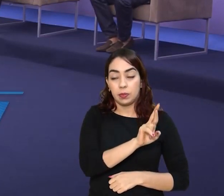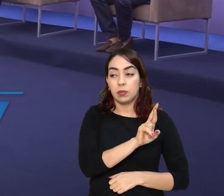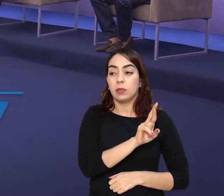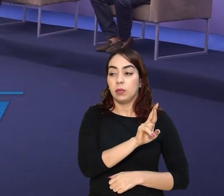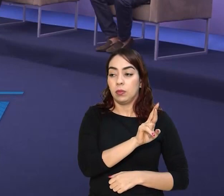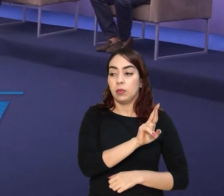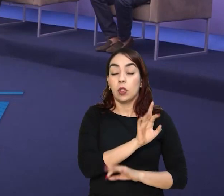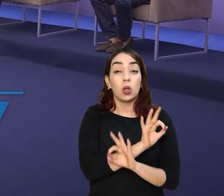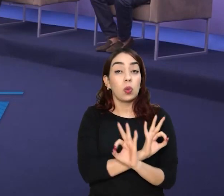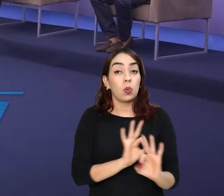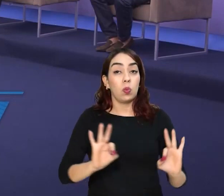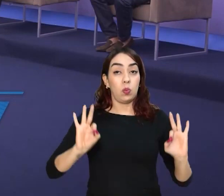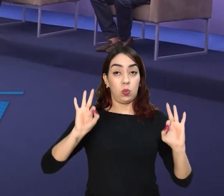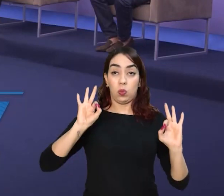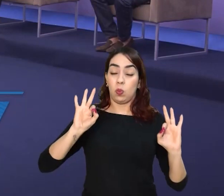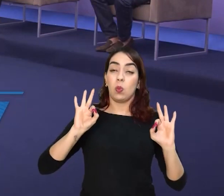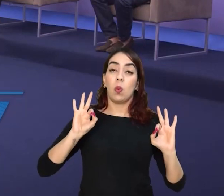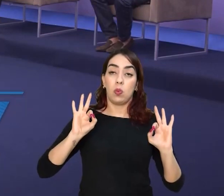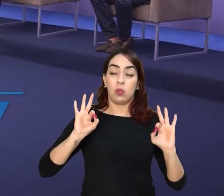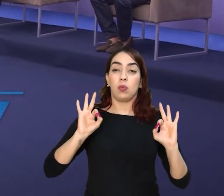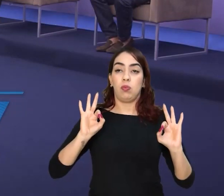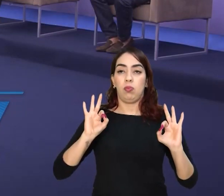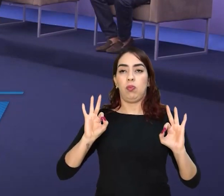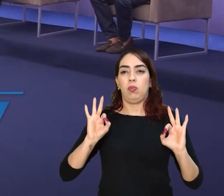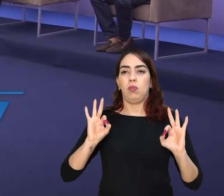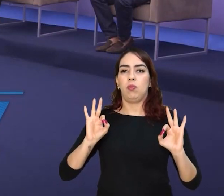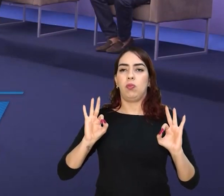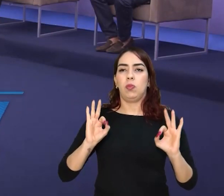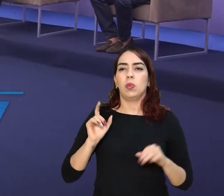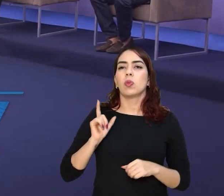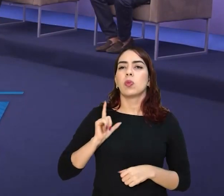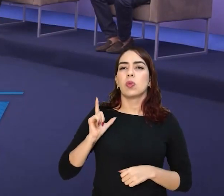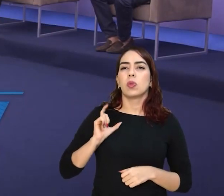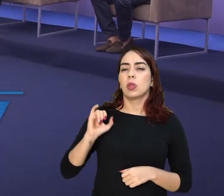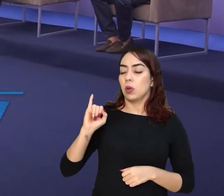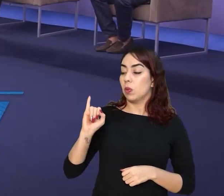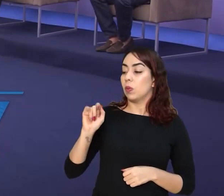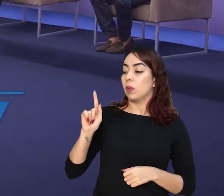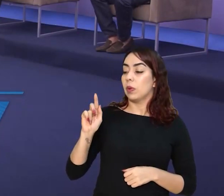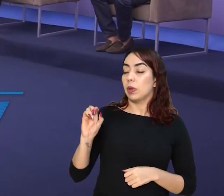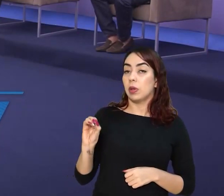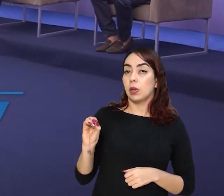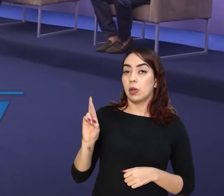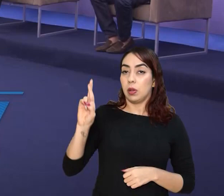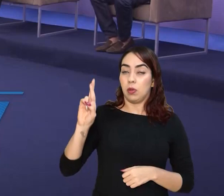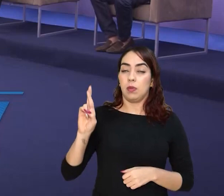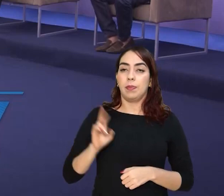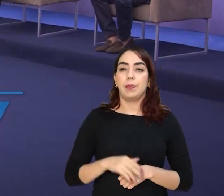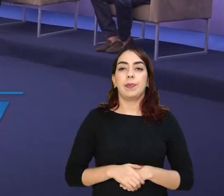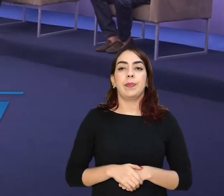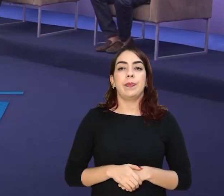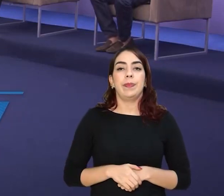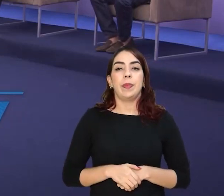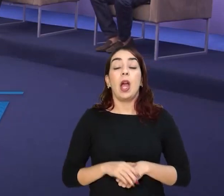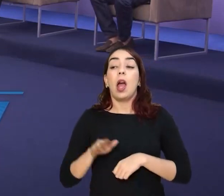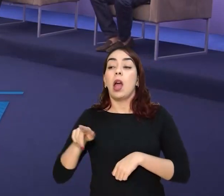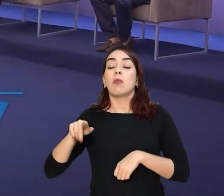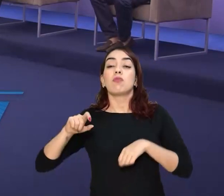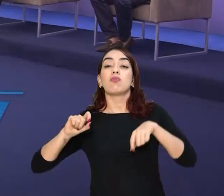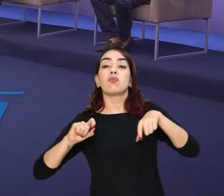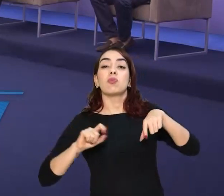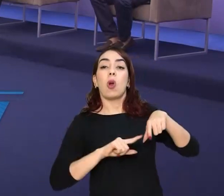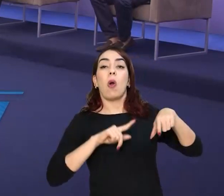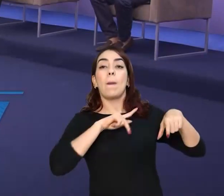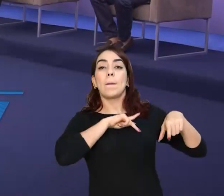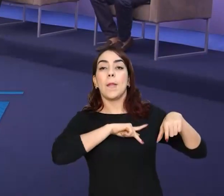fez o gol contra o Palmeiras, lá em São Paulo, na vitória do Palmeiras, Igor Torres. Ele fez o gol contra o Palmeiras. Ele tirou a camisa. A televisão toda focou nele, ele pegou a